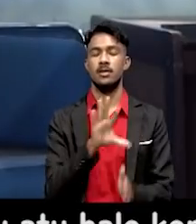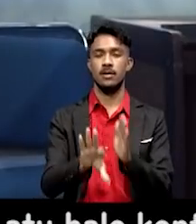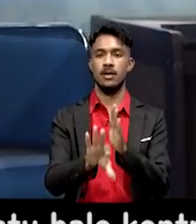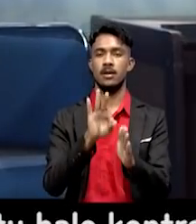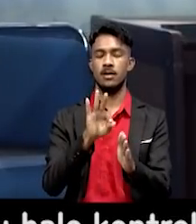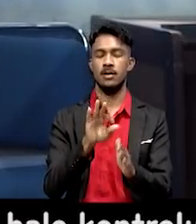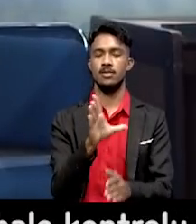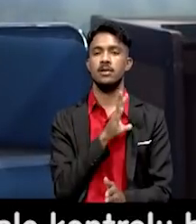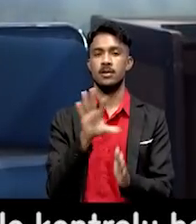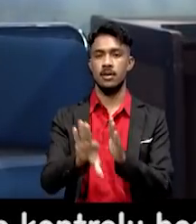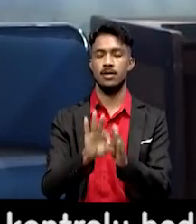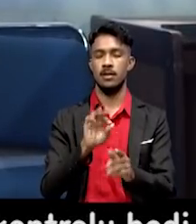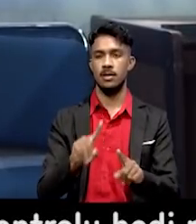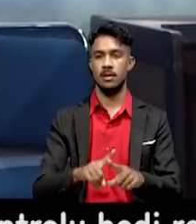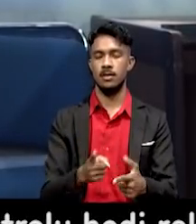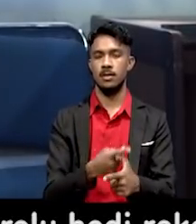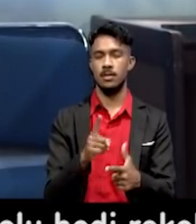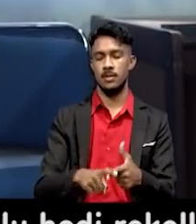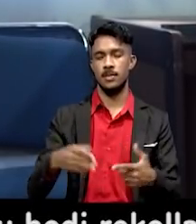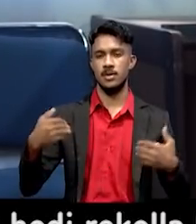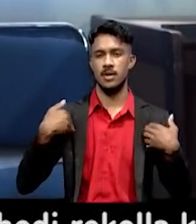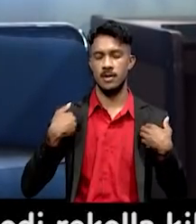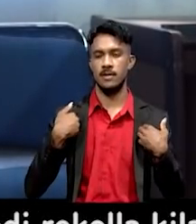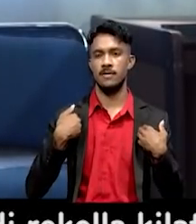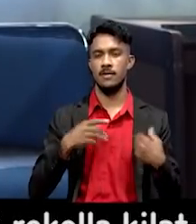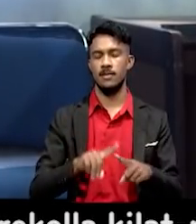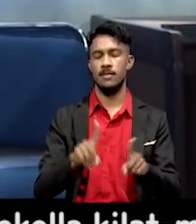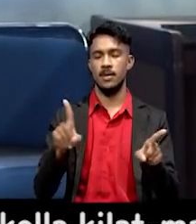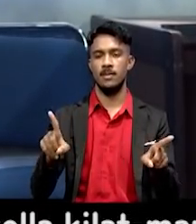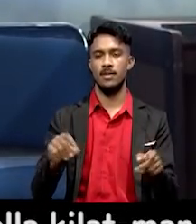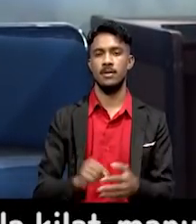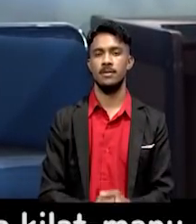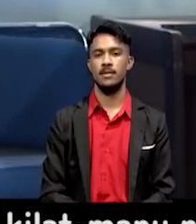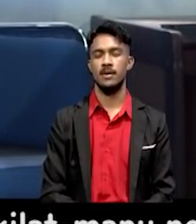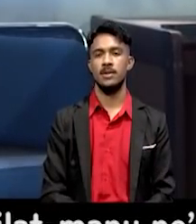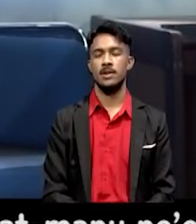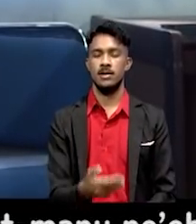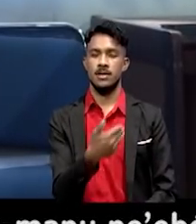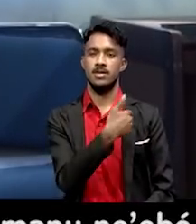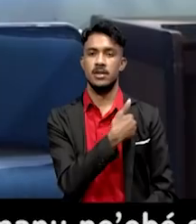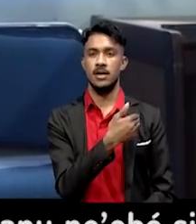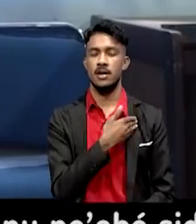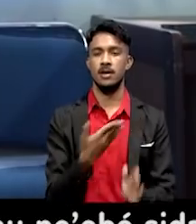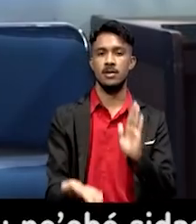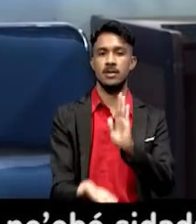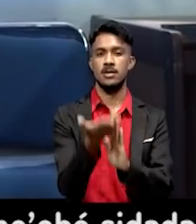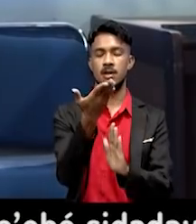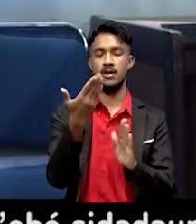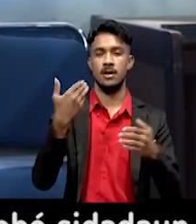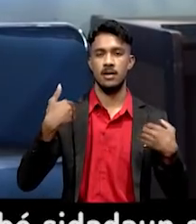sidau hetan eu quero que ia mas bem sidau sai ia